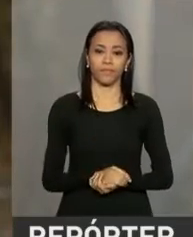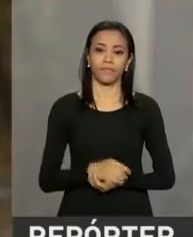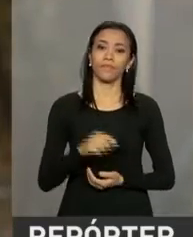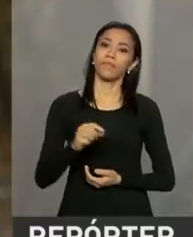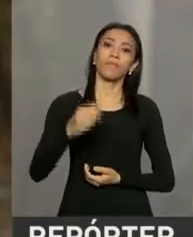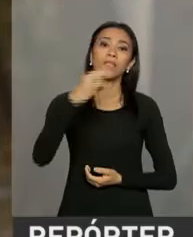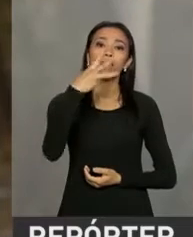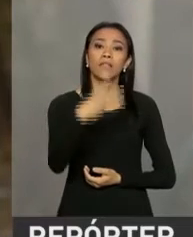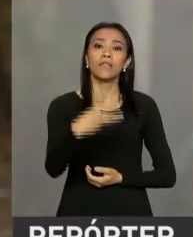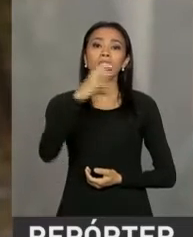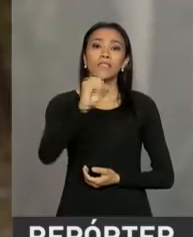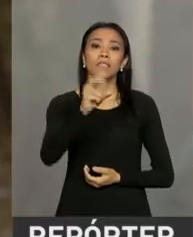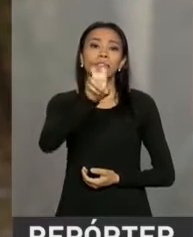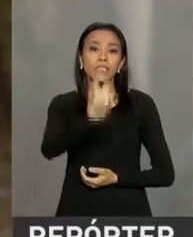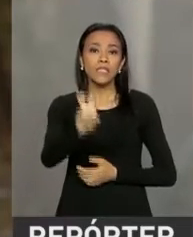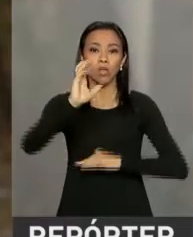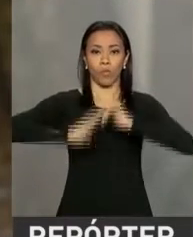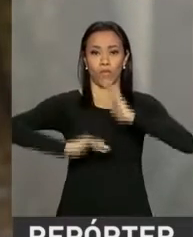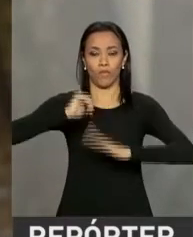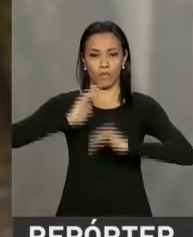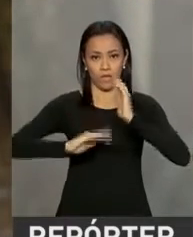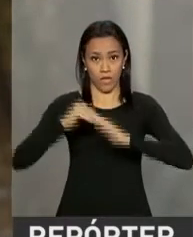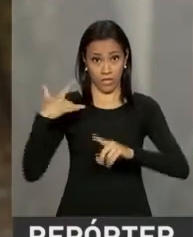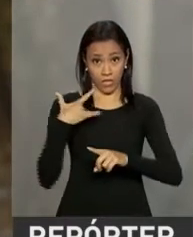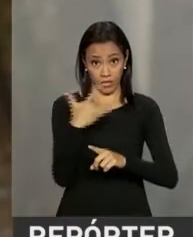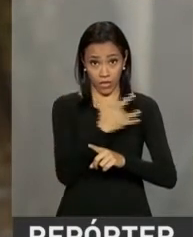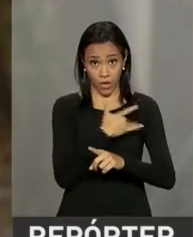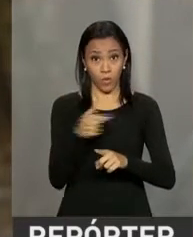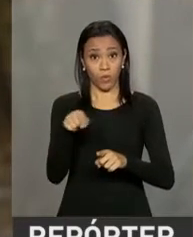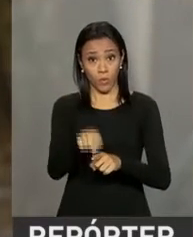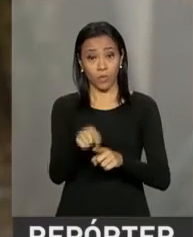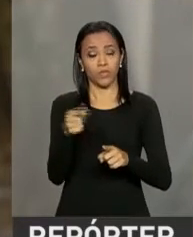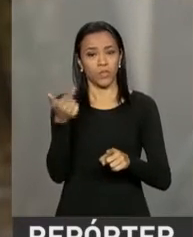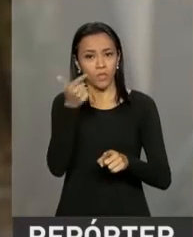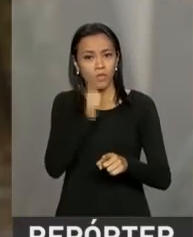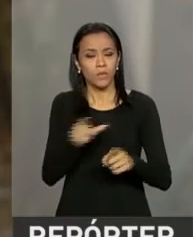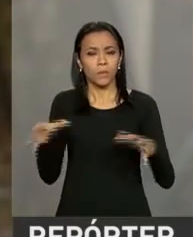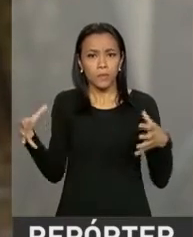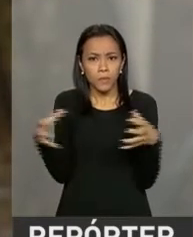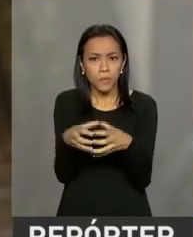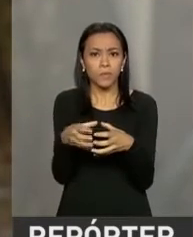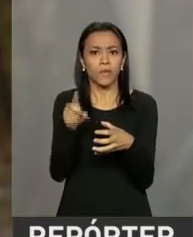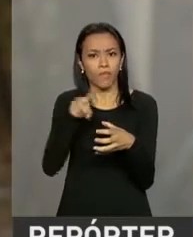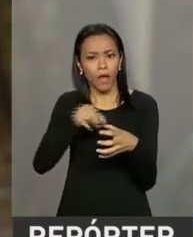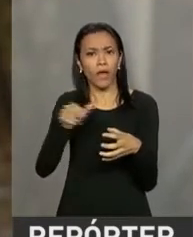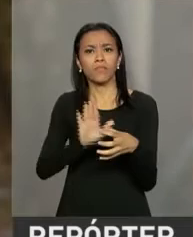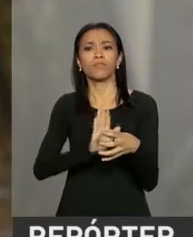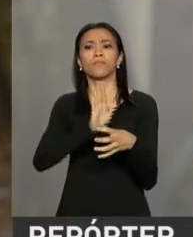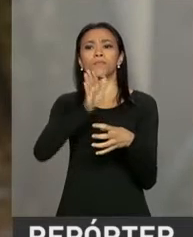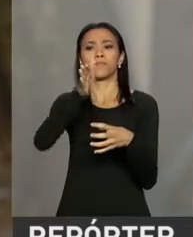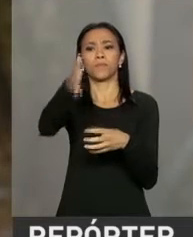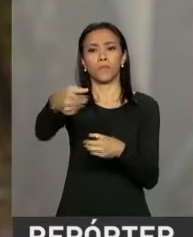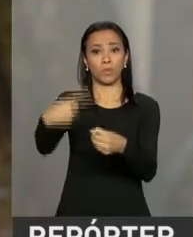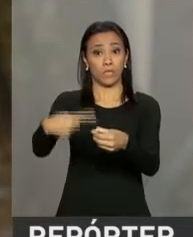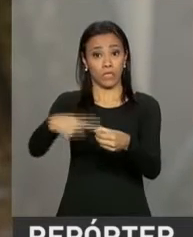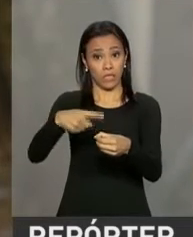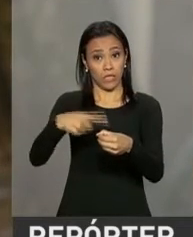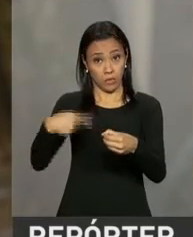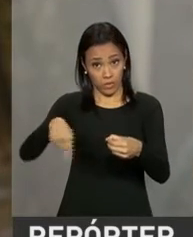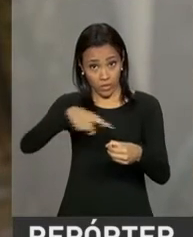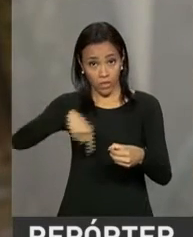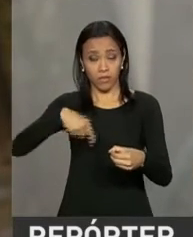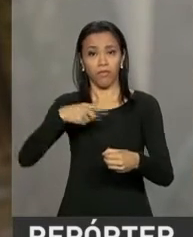305 profissionais completaram a fase de acolhimento do programa e já estão a caminho dos municípios em que vão atuar